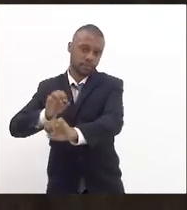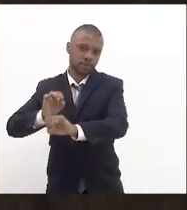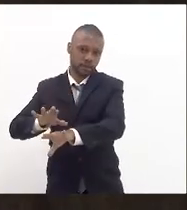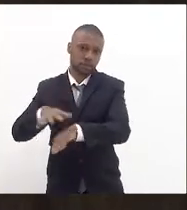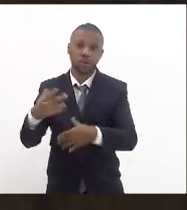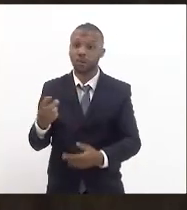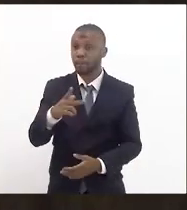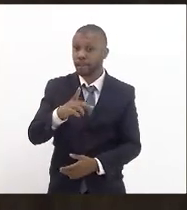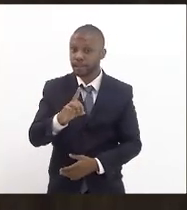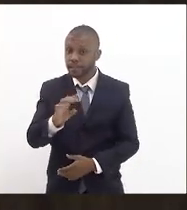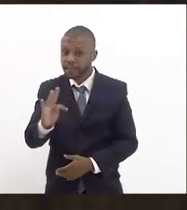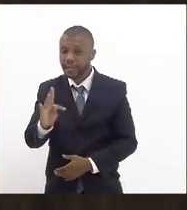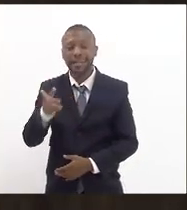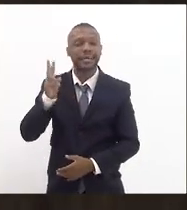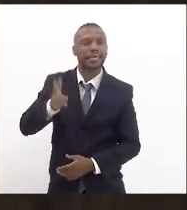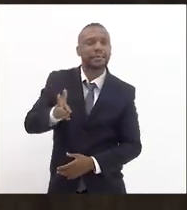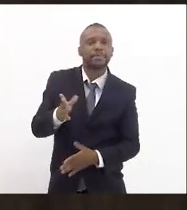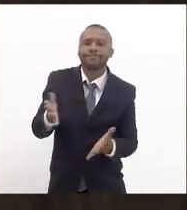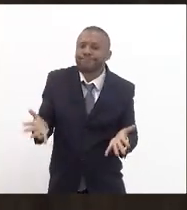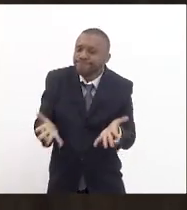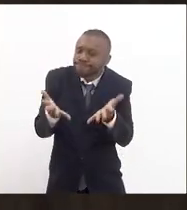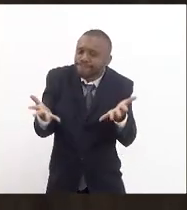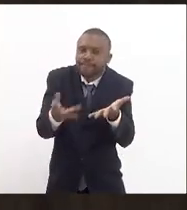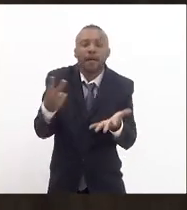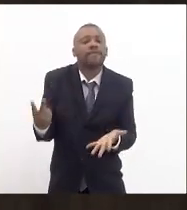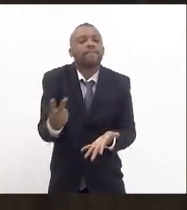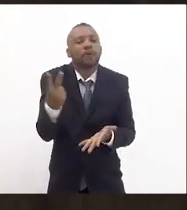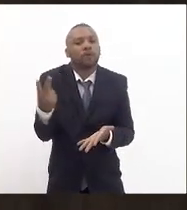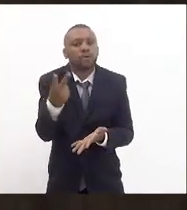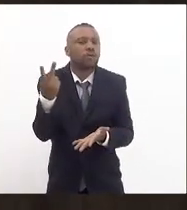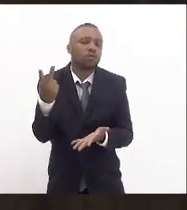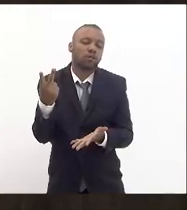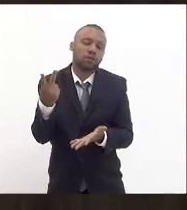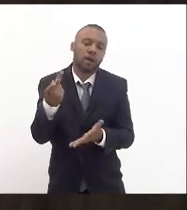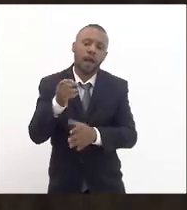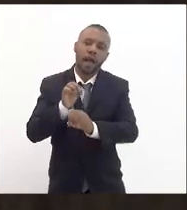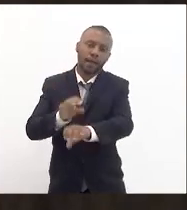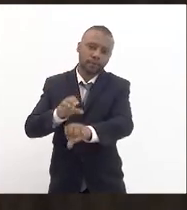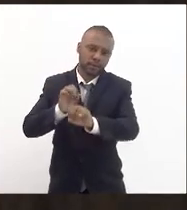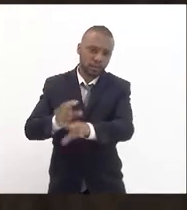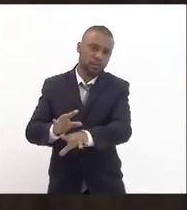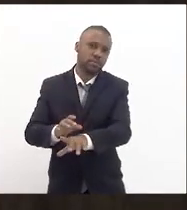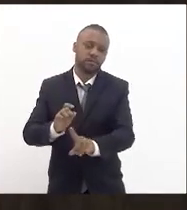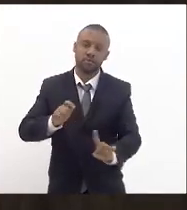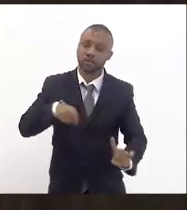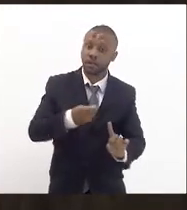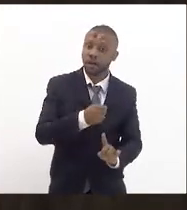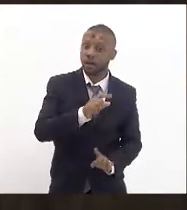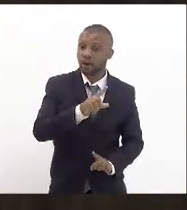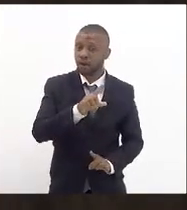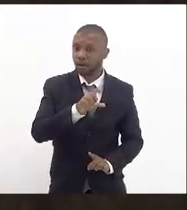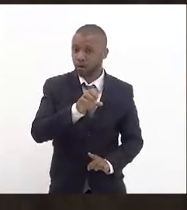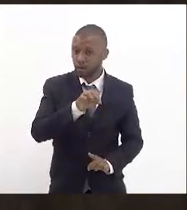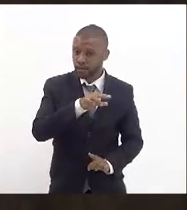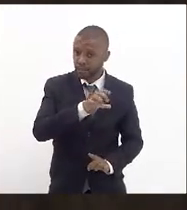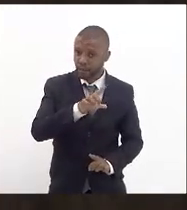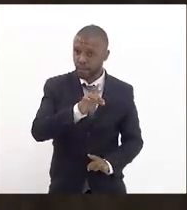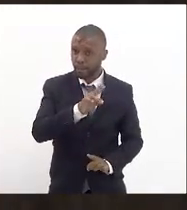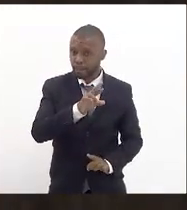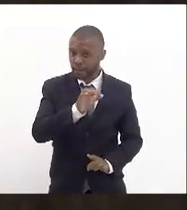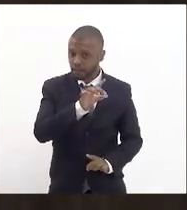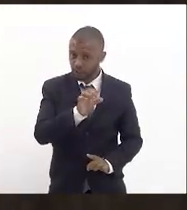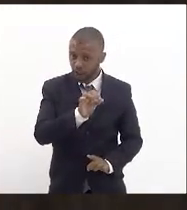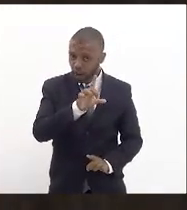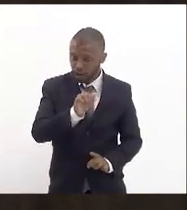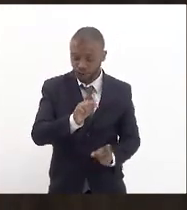partido que sempre valorizou a educação. O PDT de Leonel Brizola, de Darcy Ribeiro, da escola pública em tempo integral, a